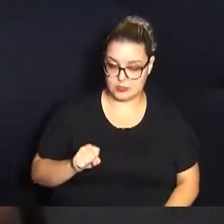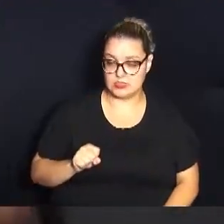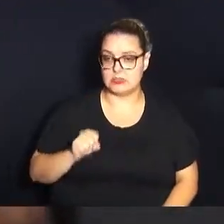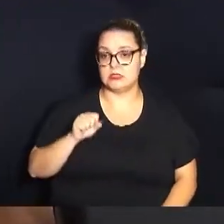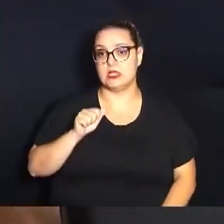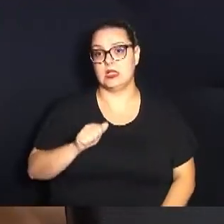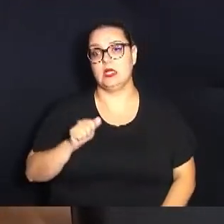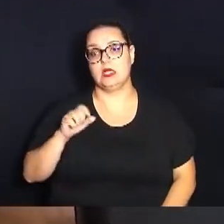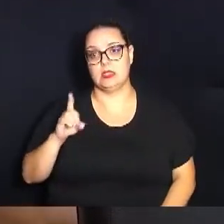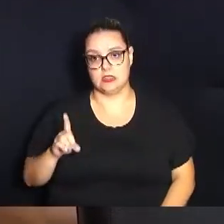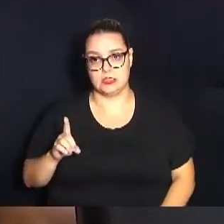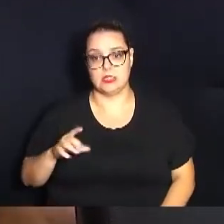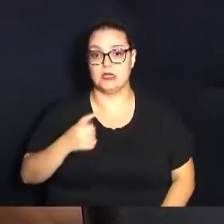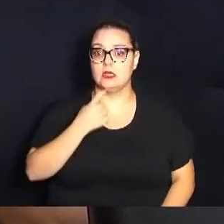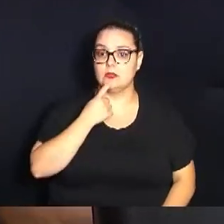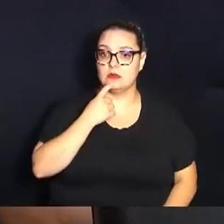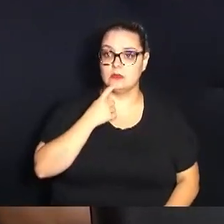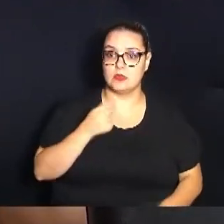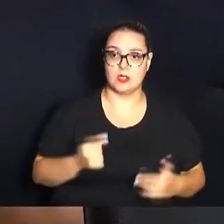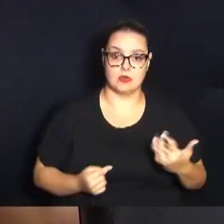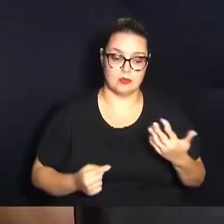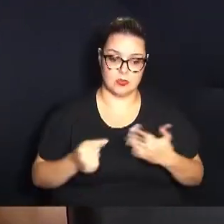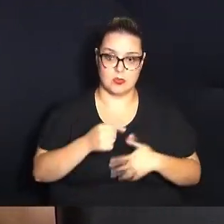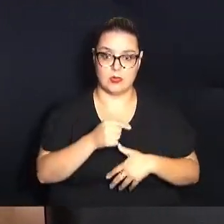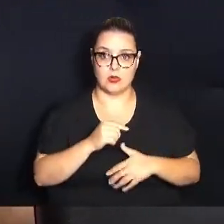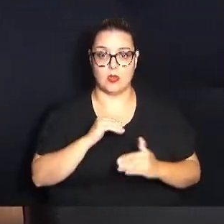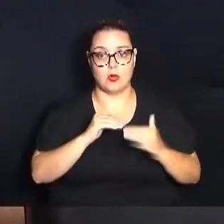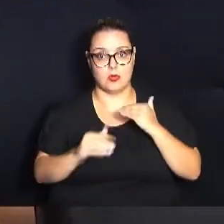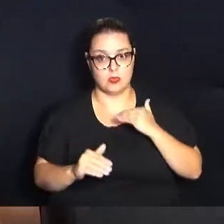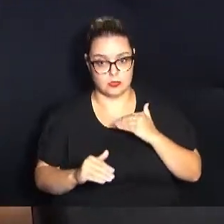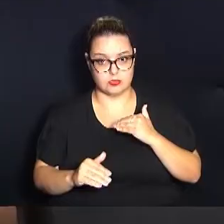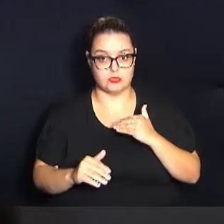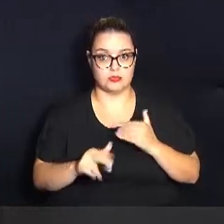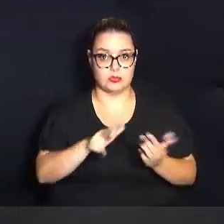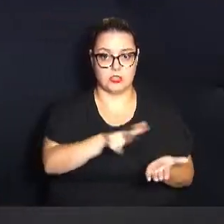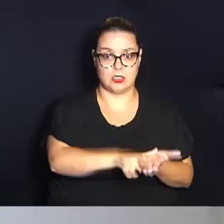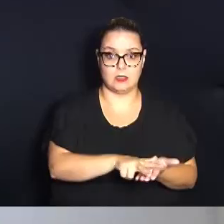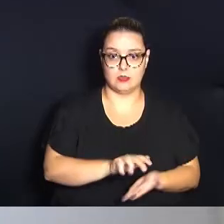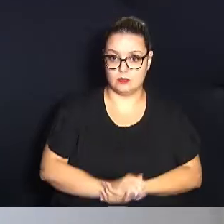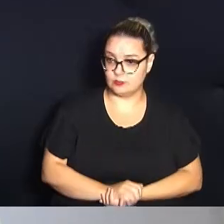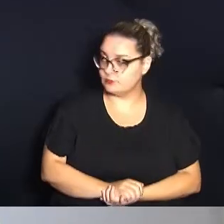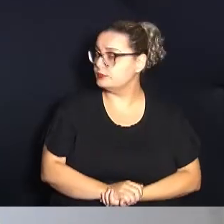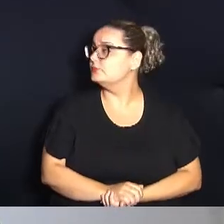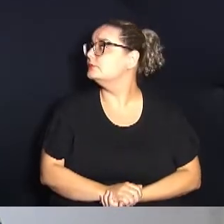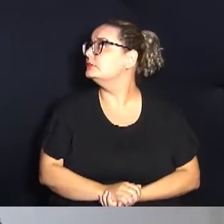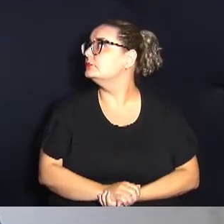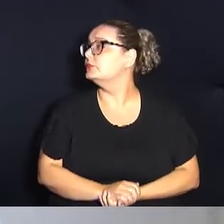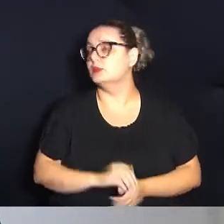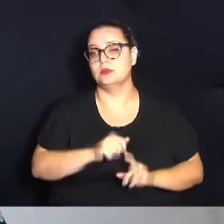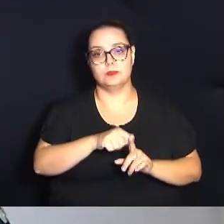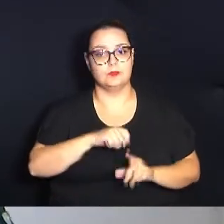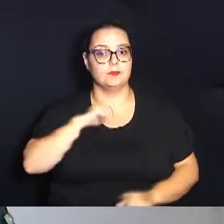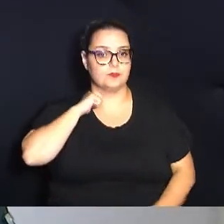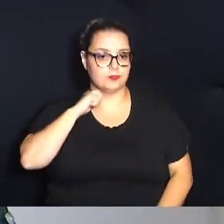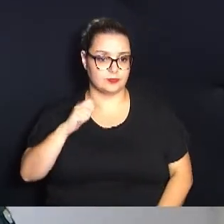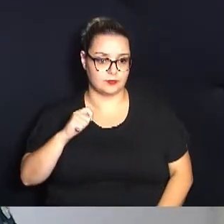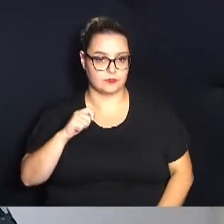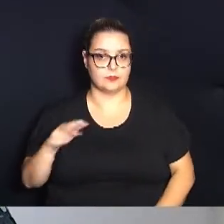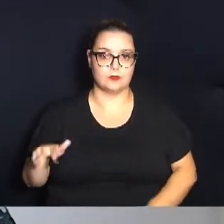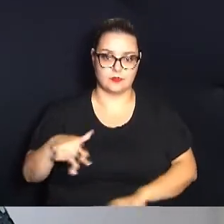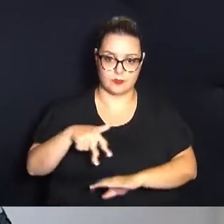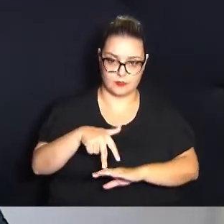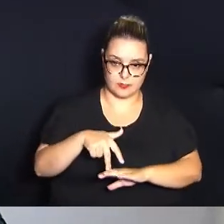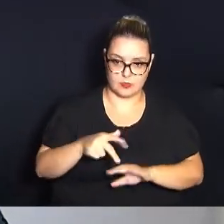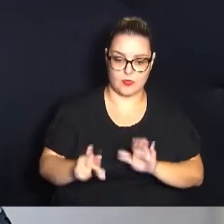um capsad em Campinas traz pontos contrários à internação logo no no primeiro momento em abril o